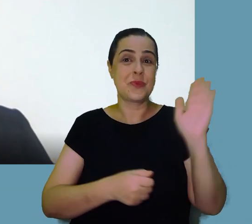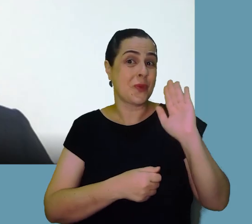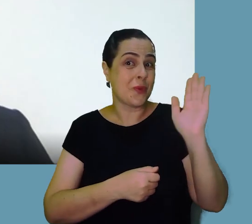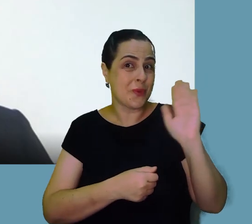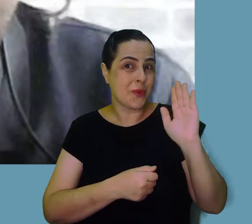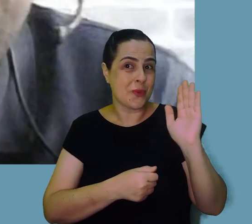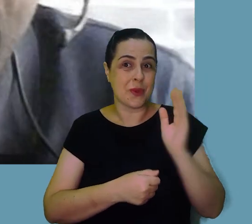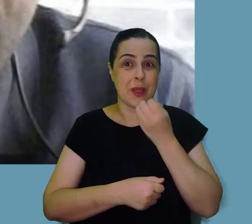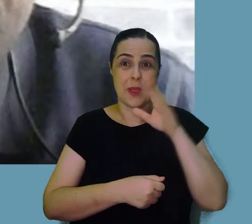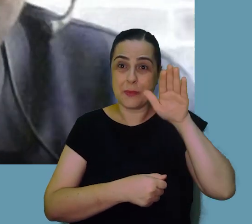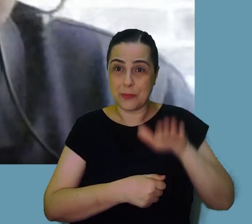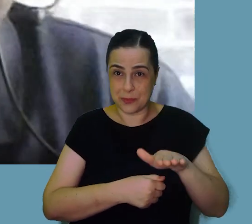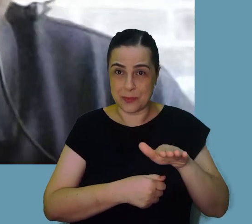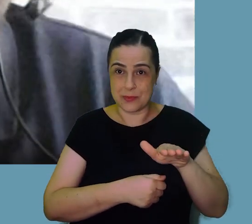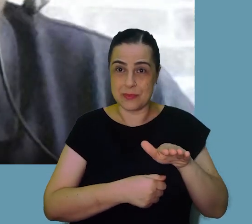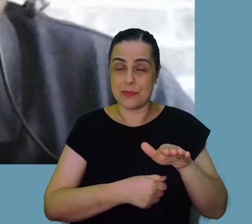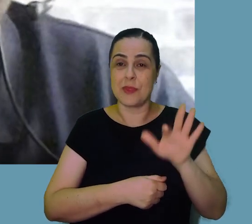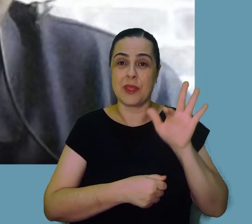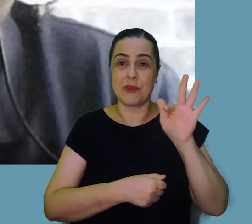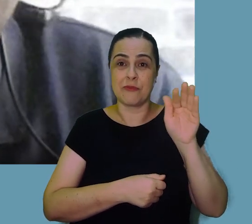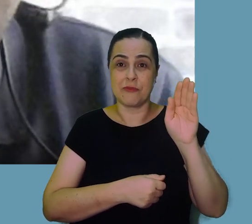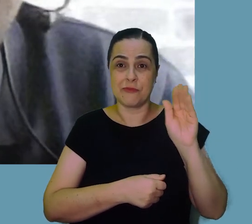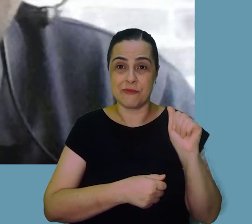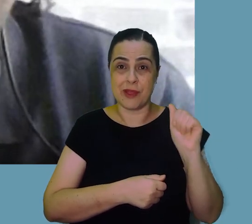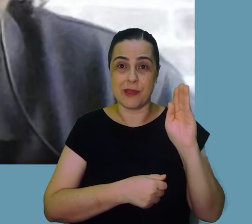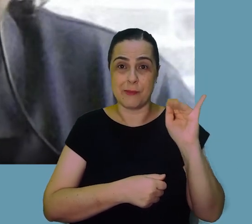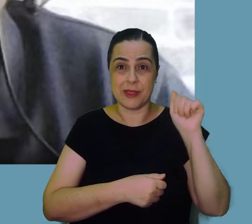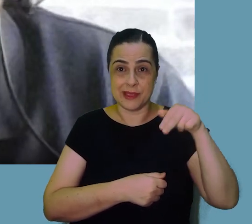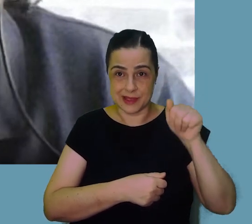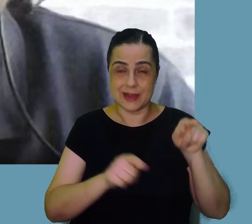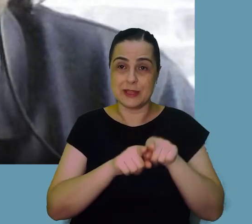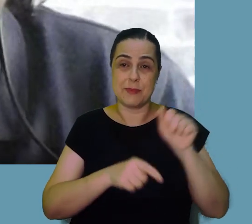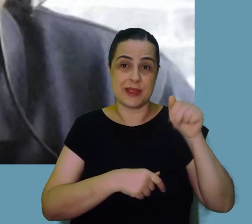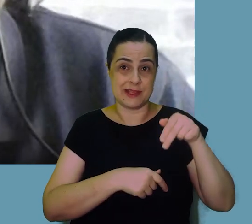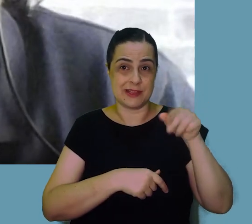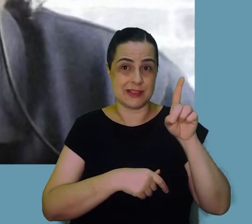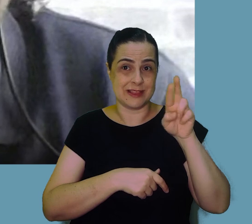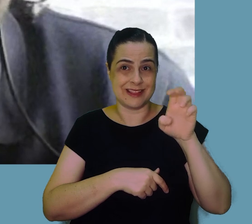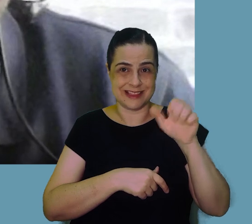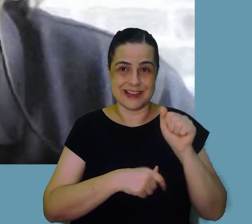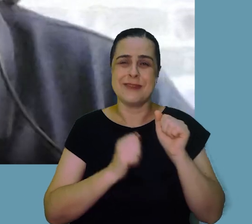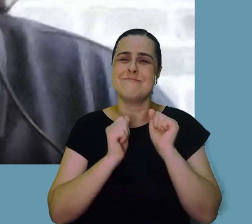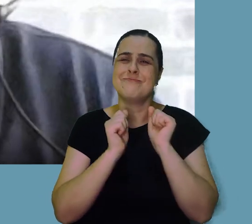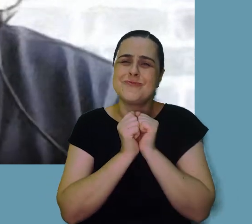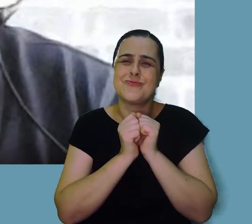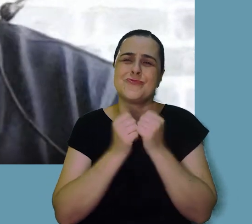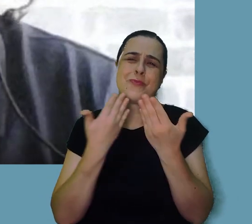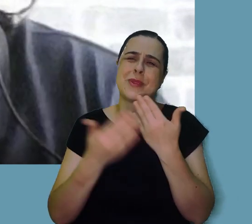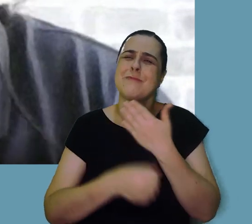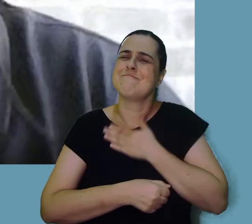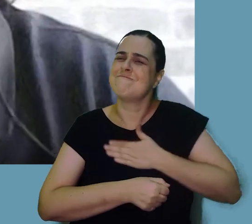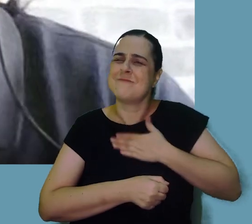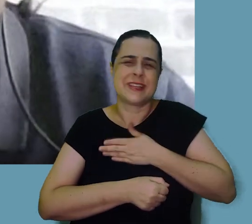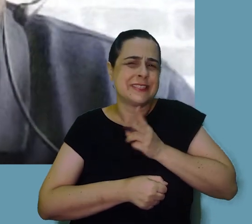Olá, pessoal. Boa tarde, Fabiana. Boa tarde, Andréia. Sempre um prazer conversar com vocês, né? Carinhosamente já